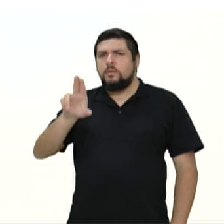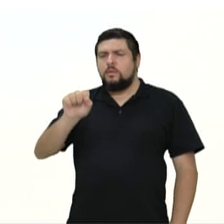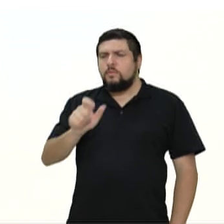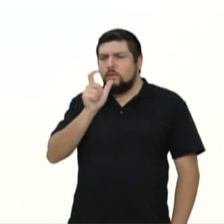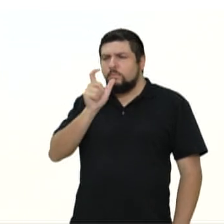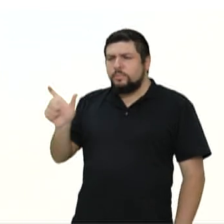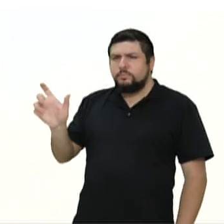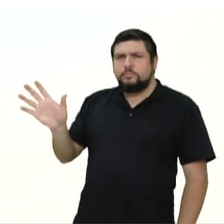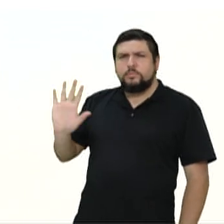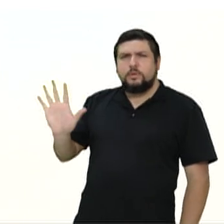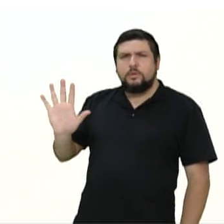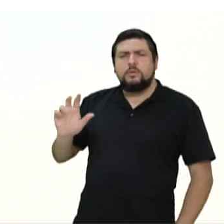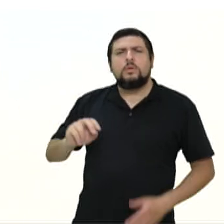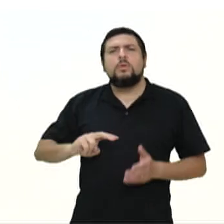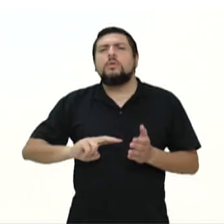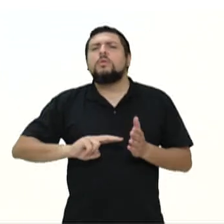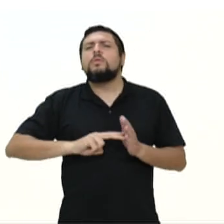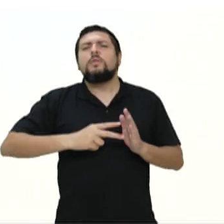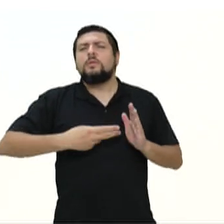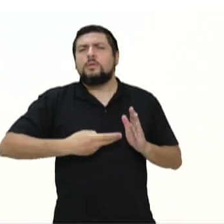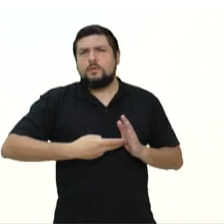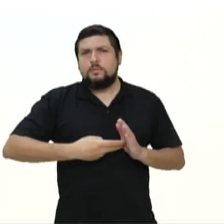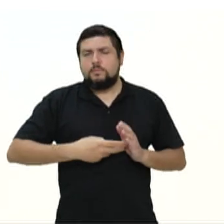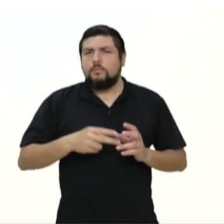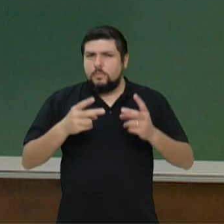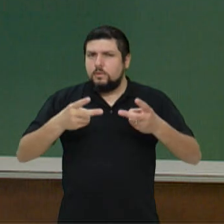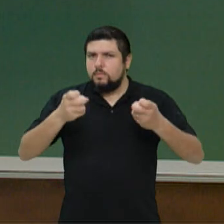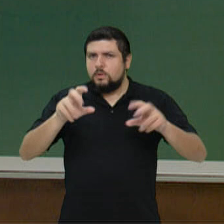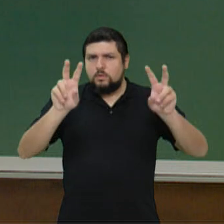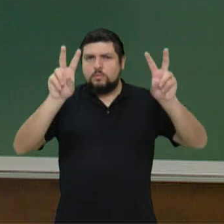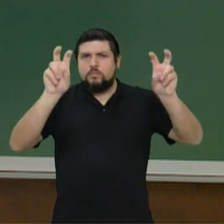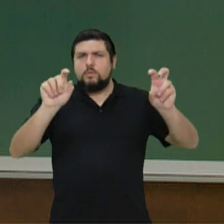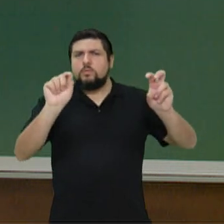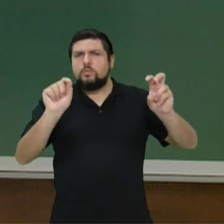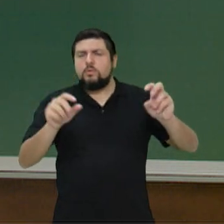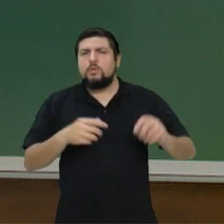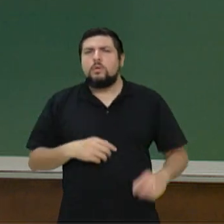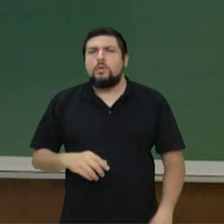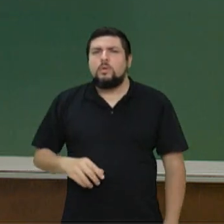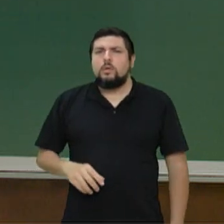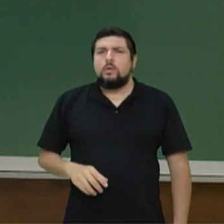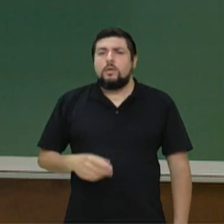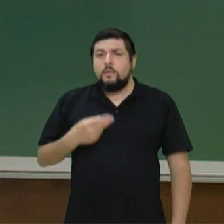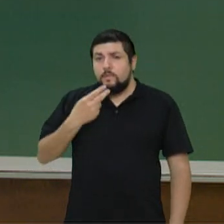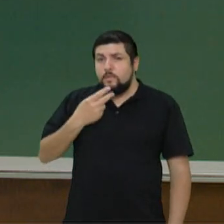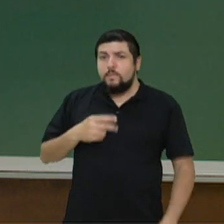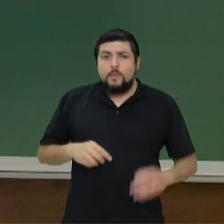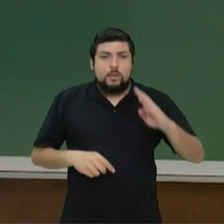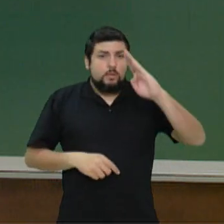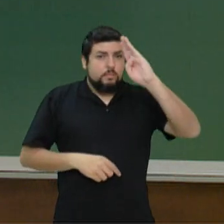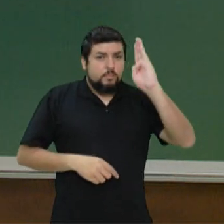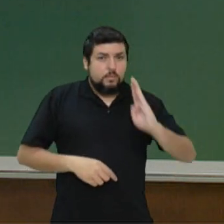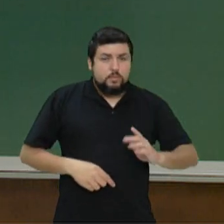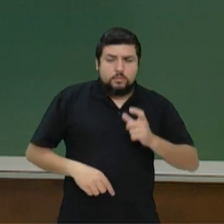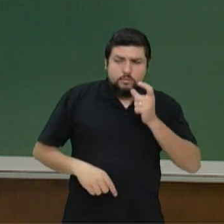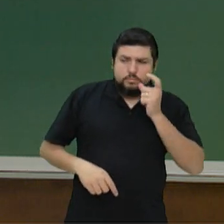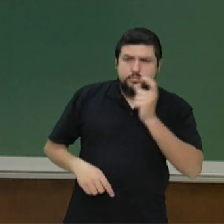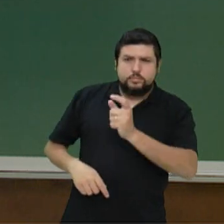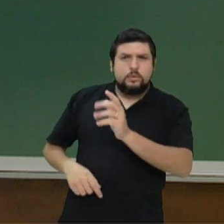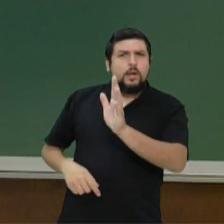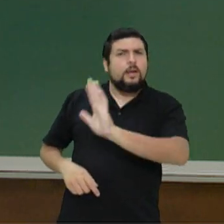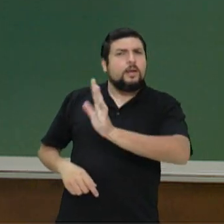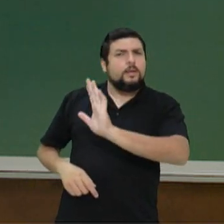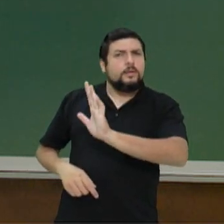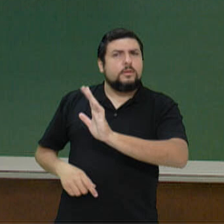notícia? Veja, lá no título da notícia tem aqui, ó, diz a Deus, Brasil diz a Deus a